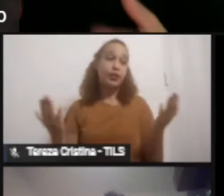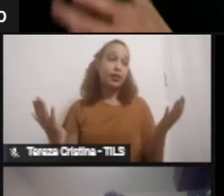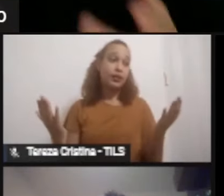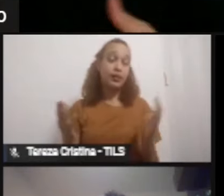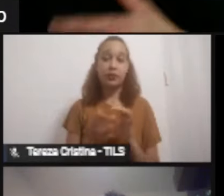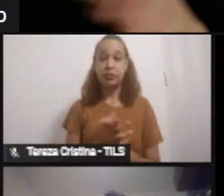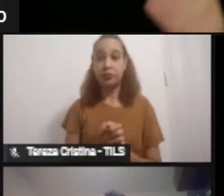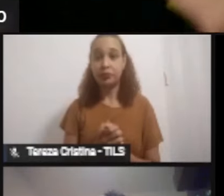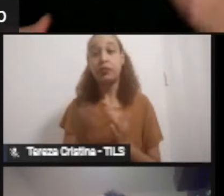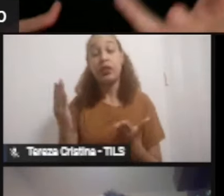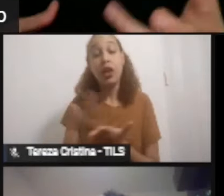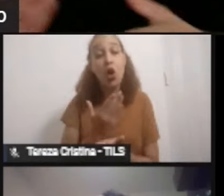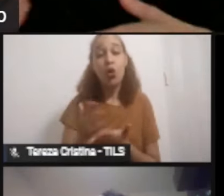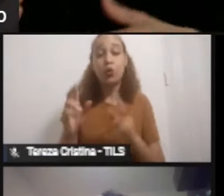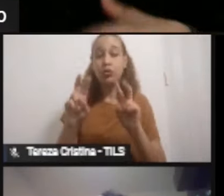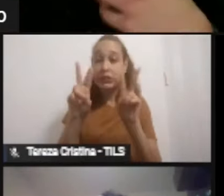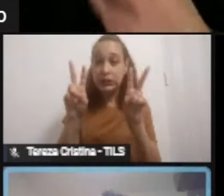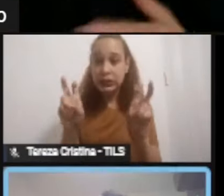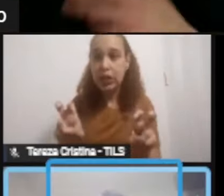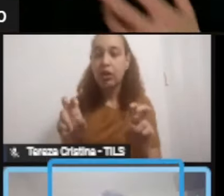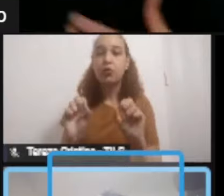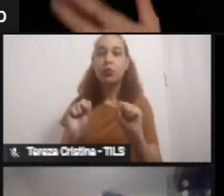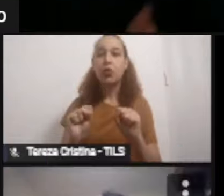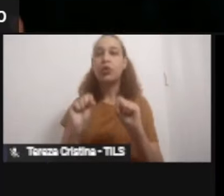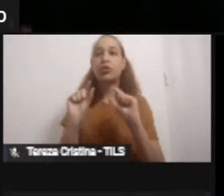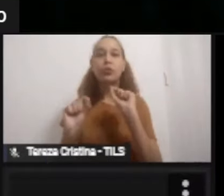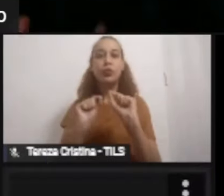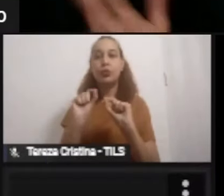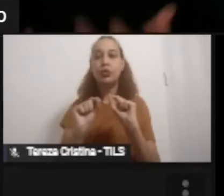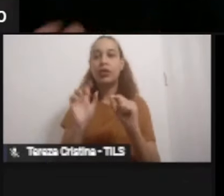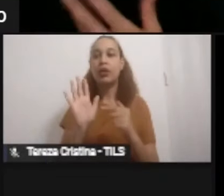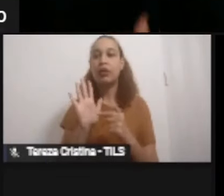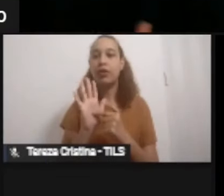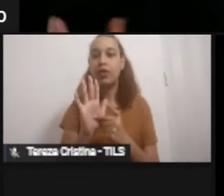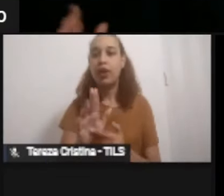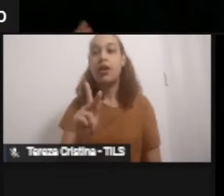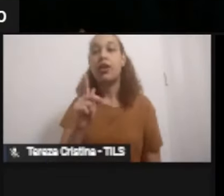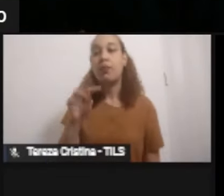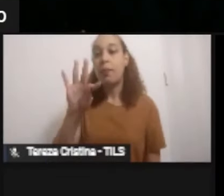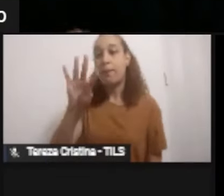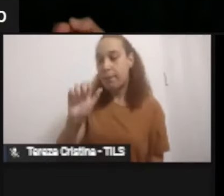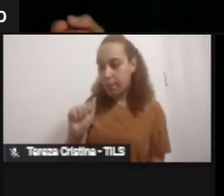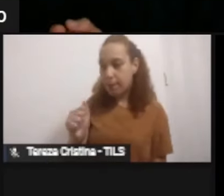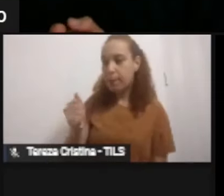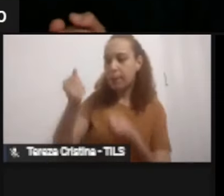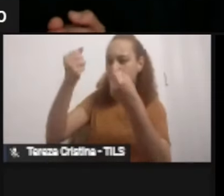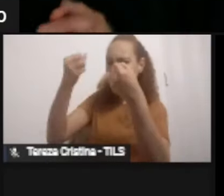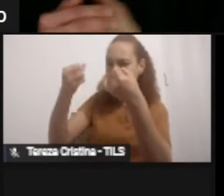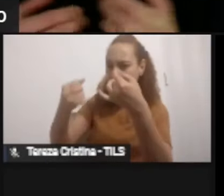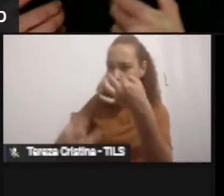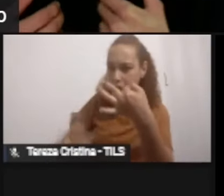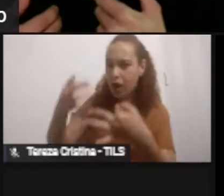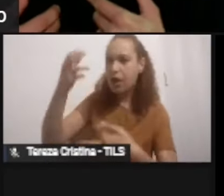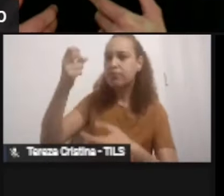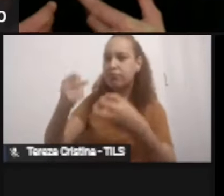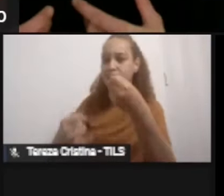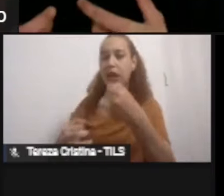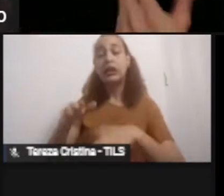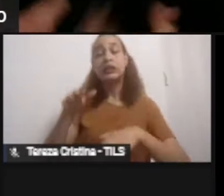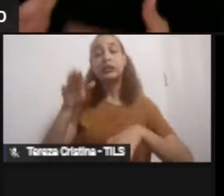algumas temáticas podem ir sendo colocadas em pauta e sendo discutidas a partir da maturidade e também